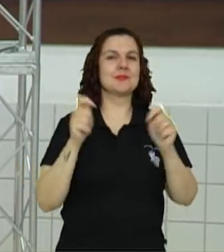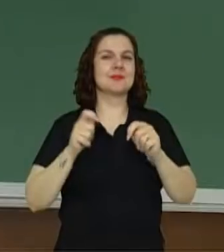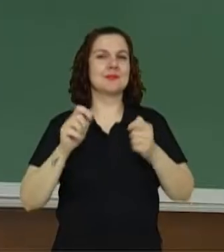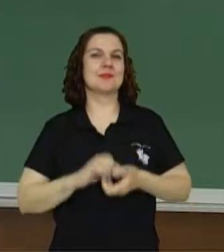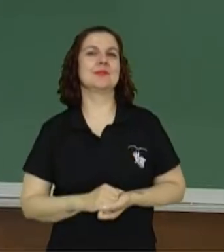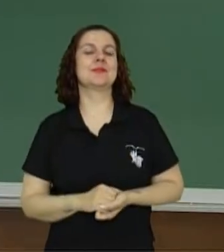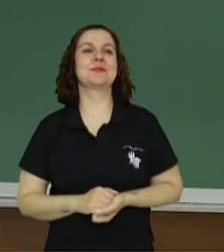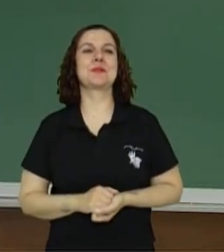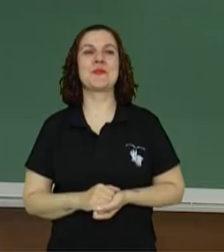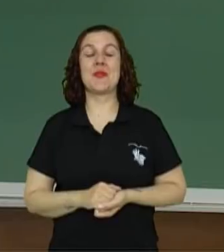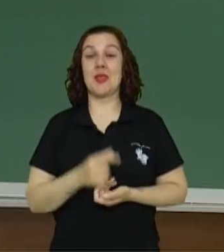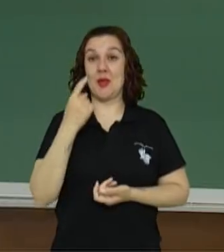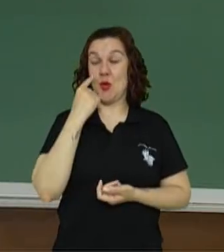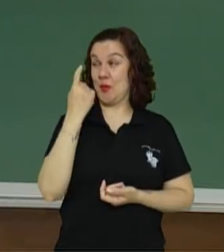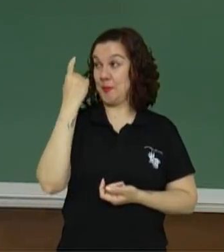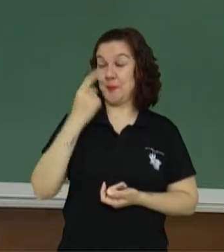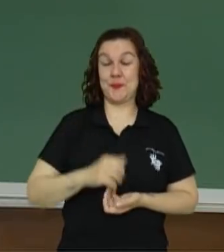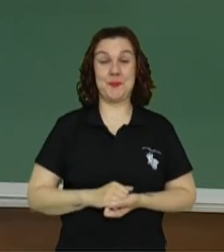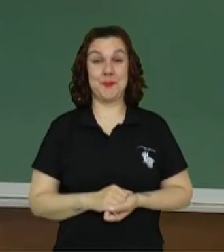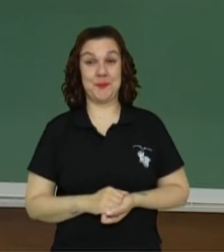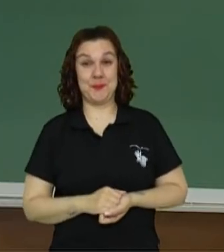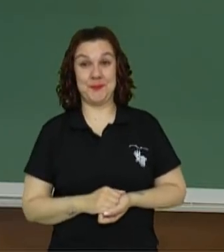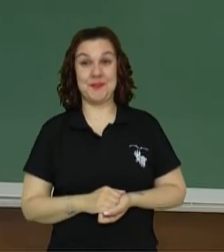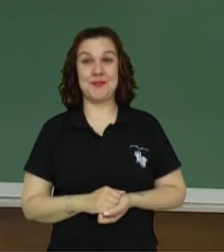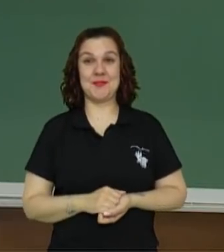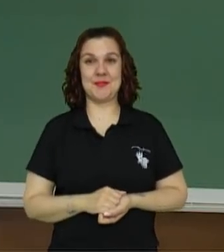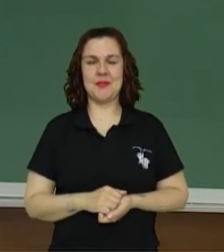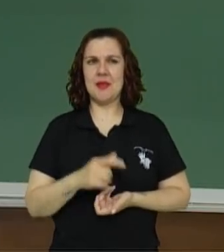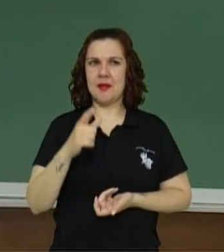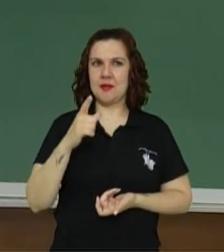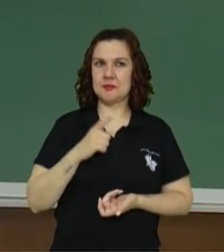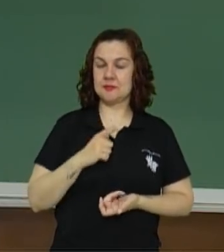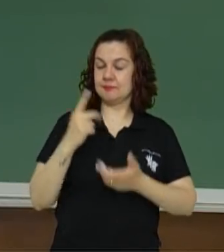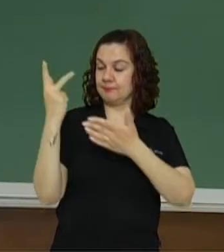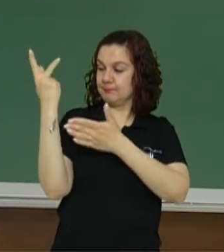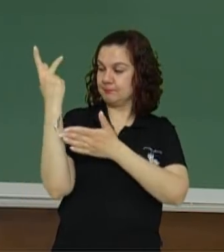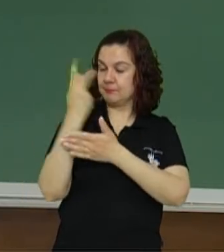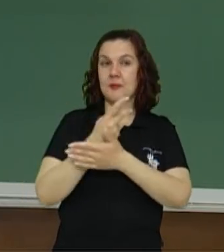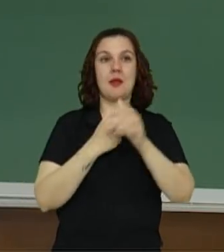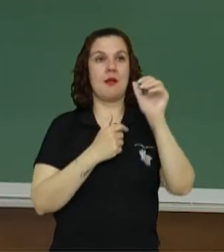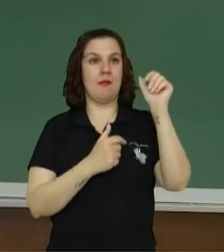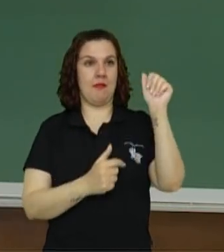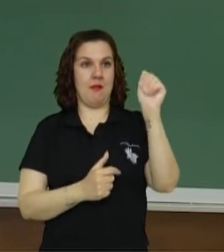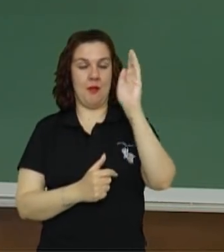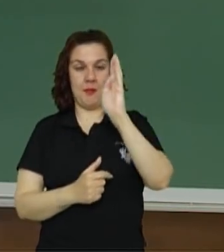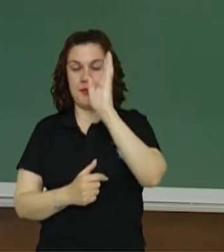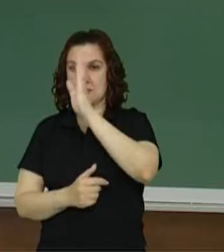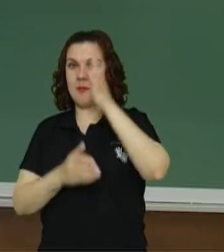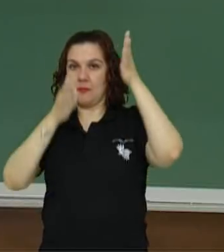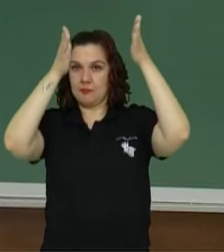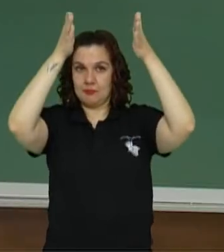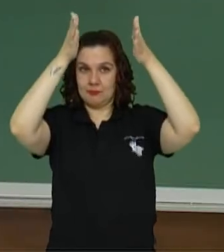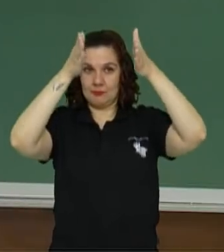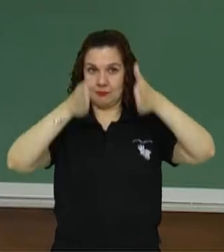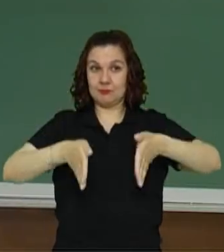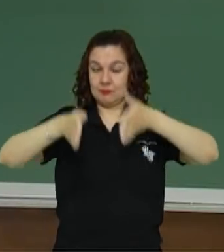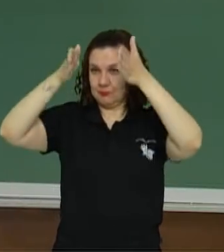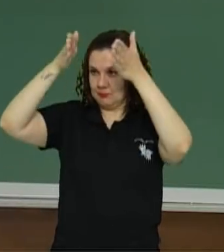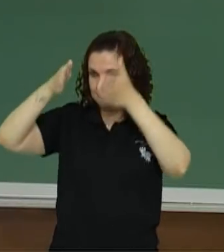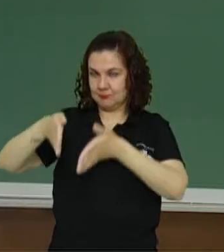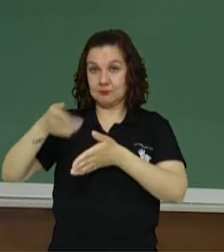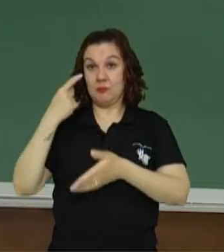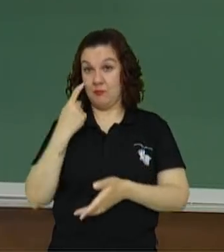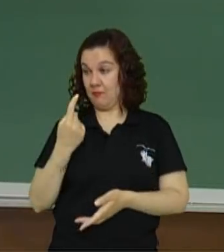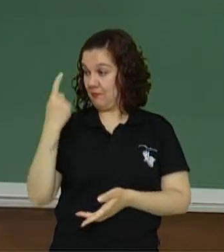pouco. Olha só. Então, temos a figura aqui, A, B e C são retas paralelas,